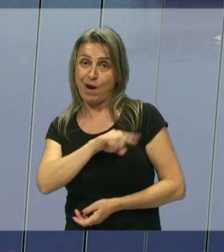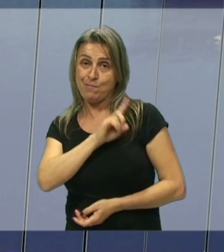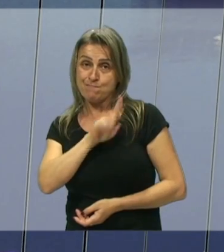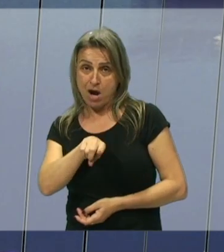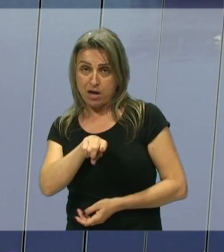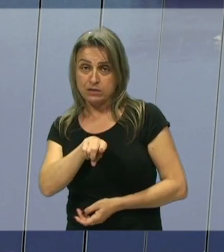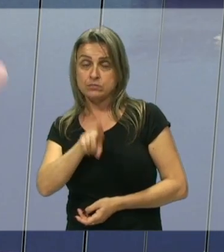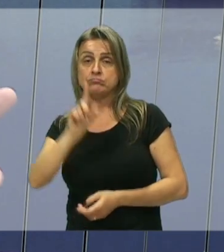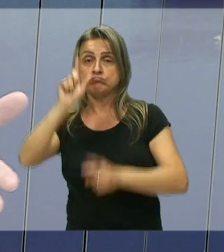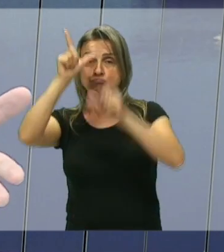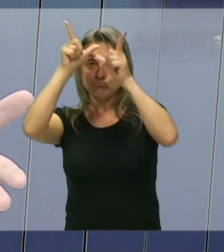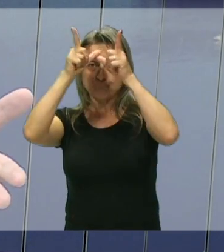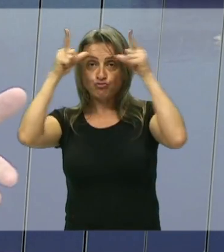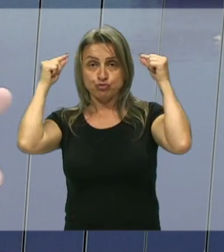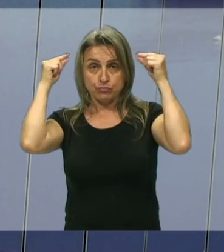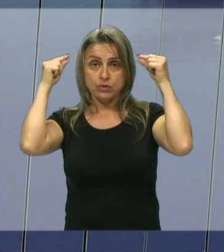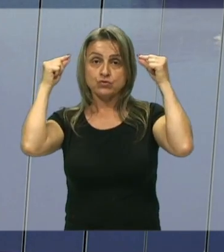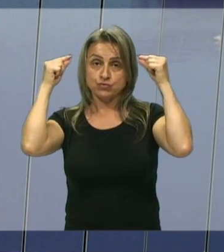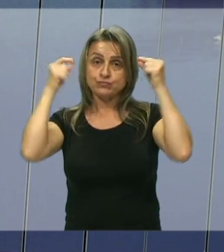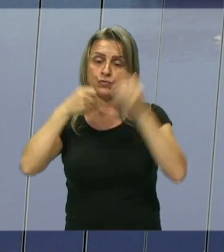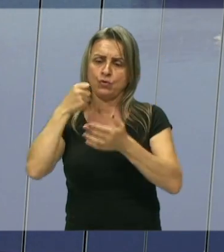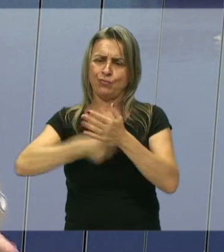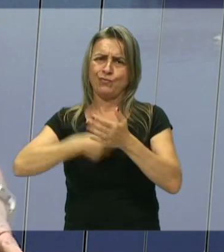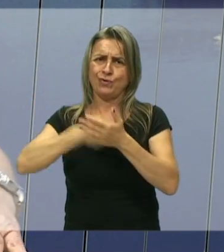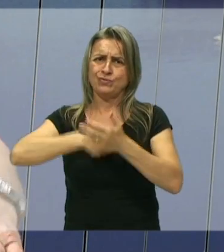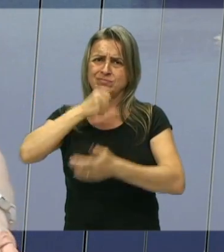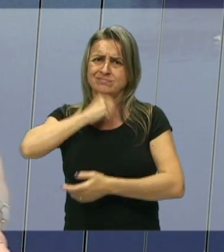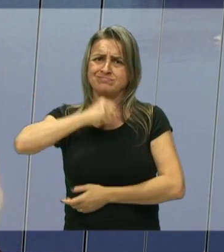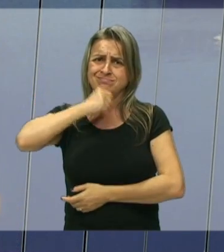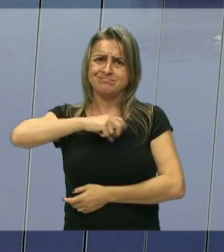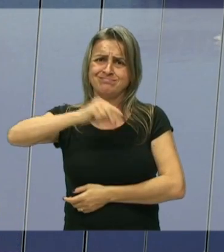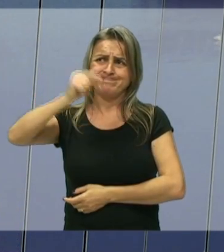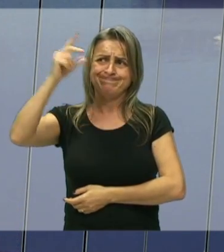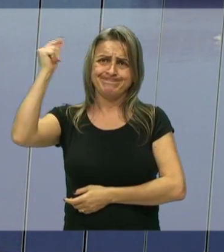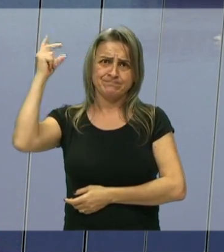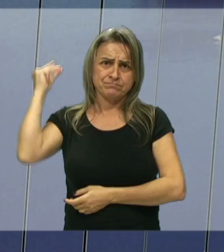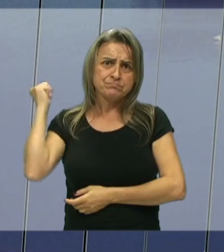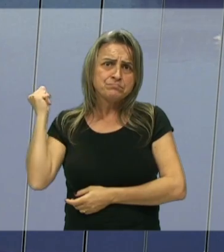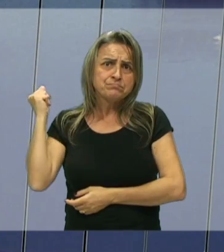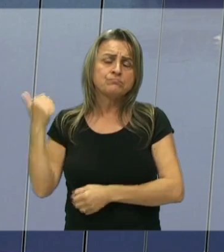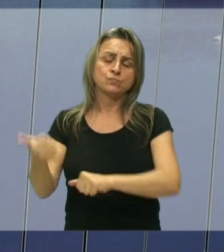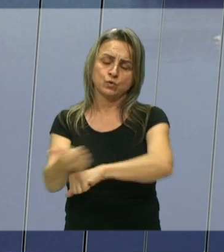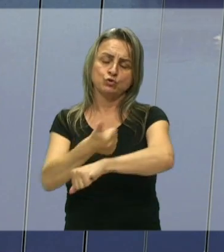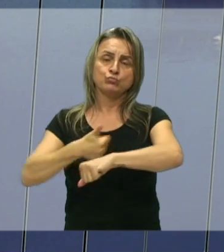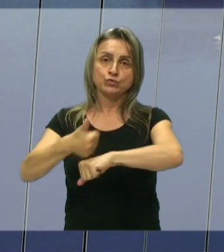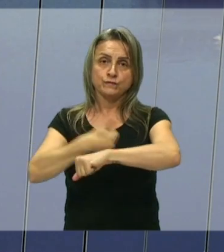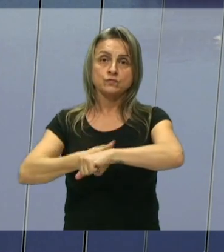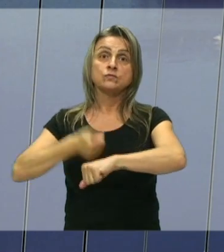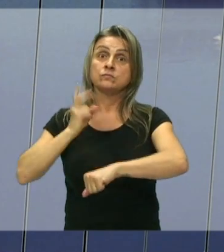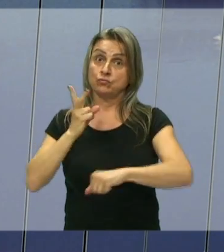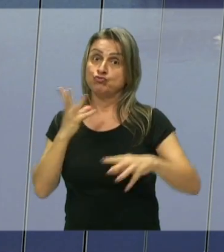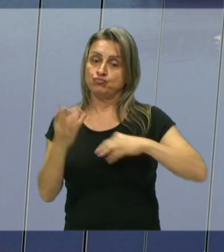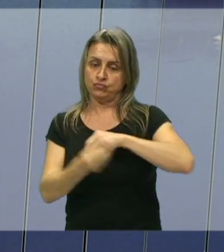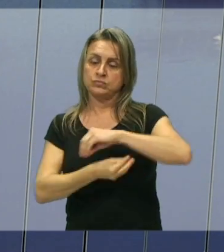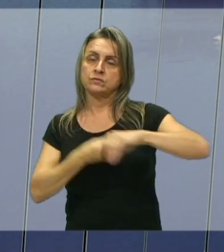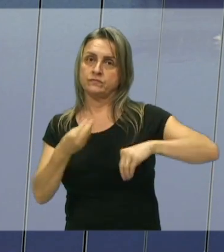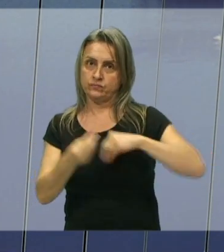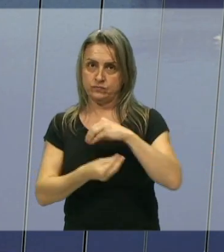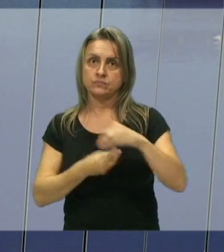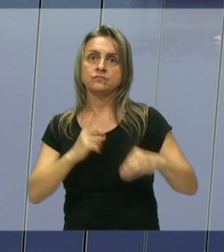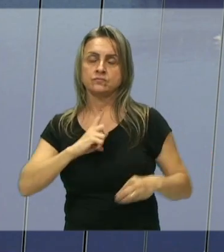uma luta que não é de agora. São profissionais que se envolvem. Nós devemos muito da ação de